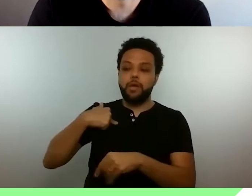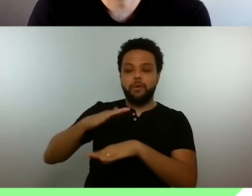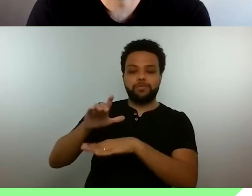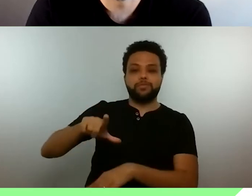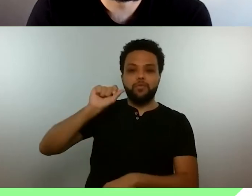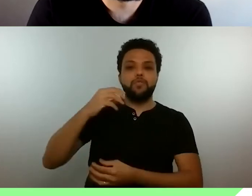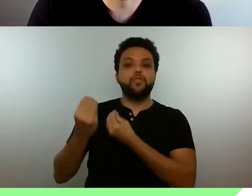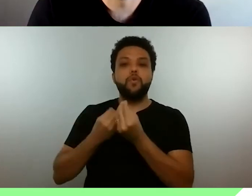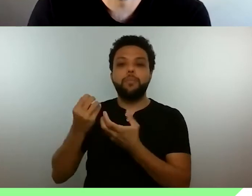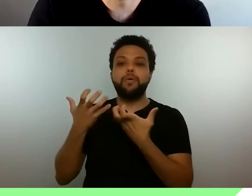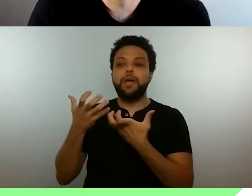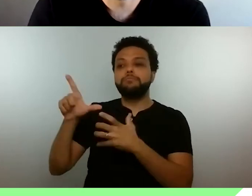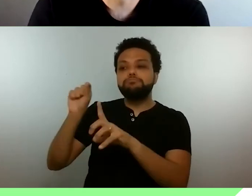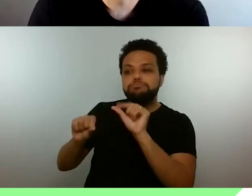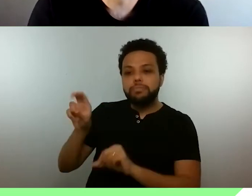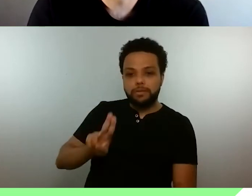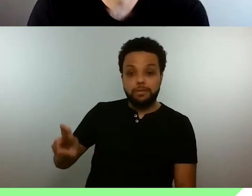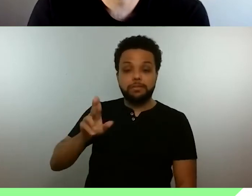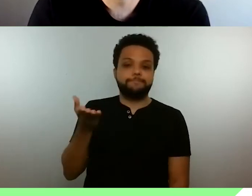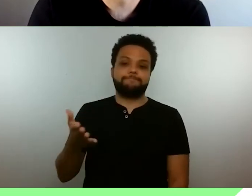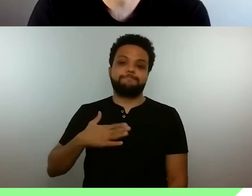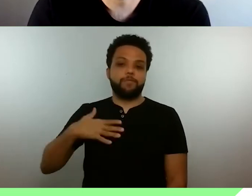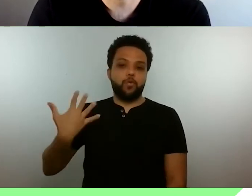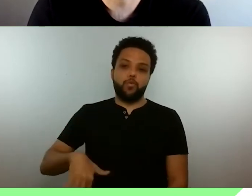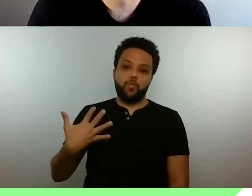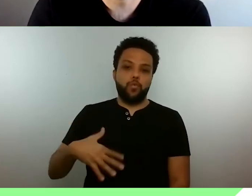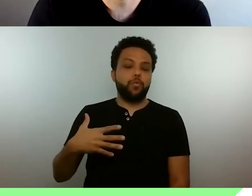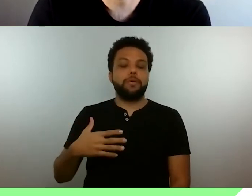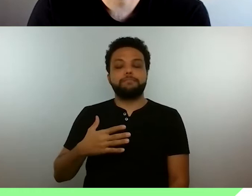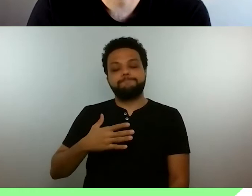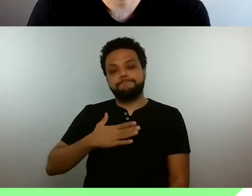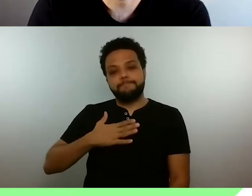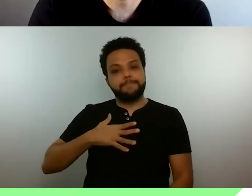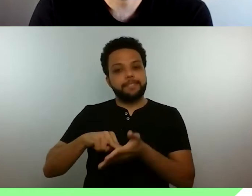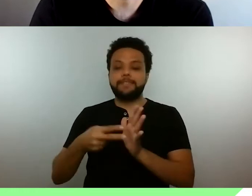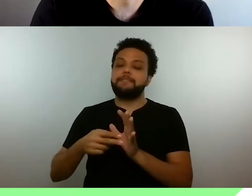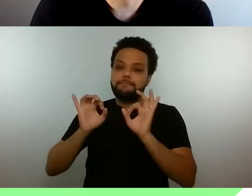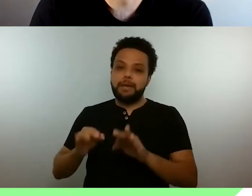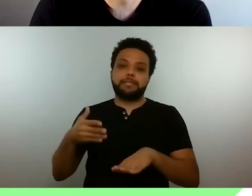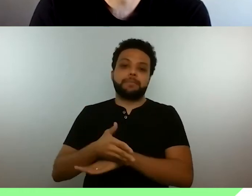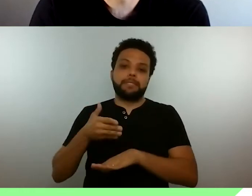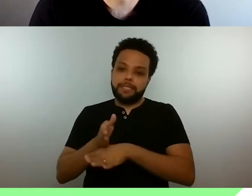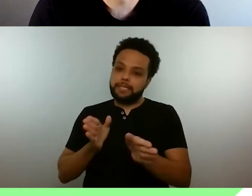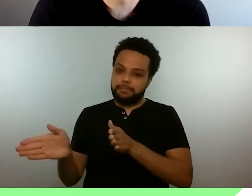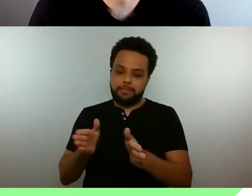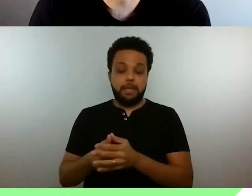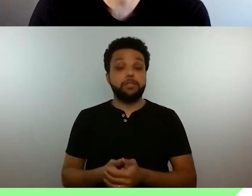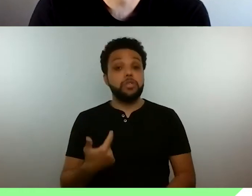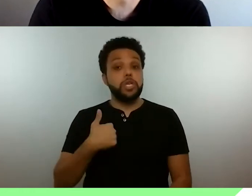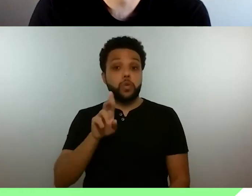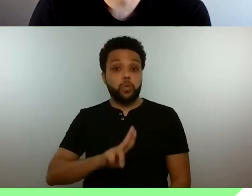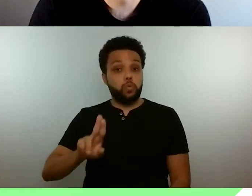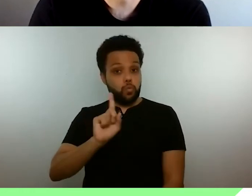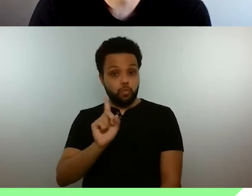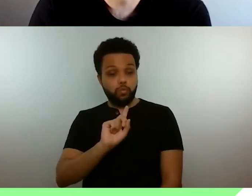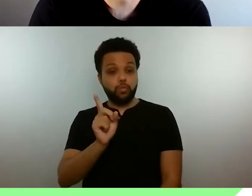sua disposição. Isso para mim era muito, muito acessível. Eu praticamente não uso, nem